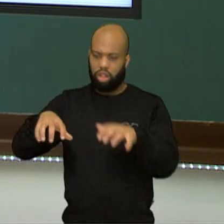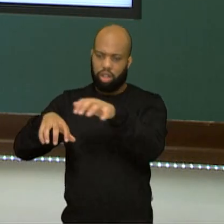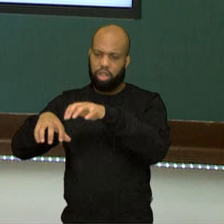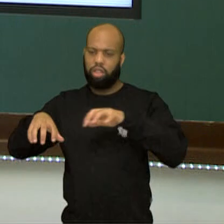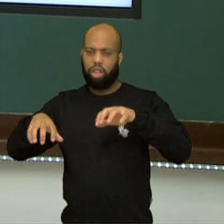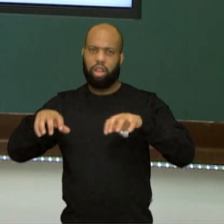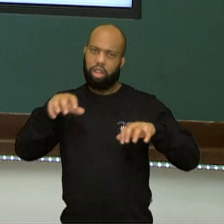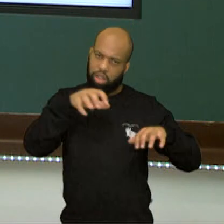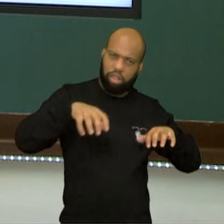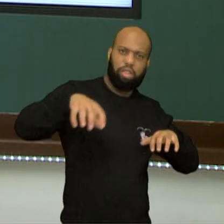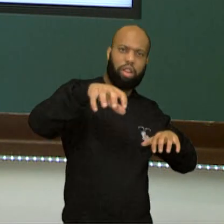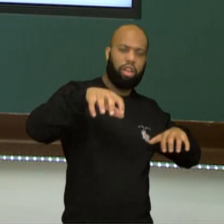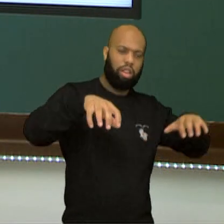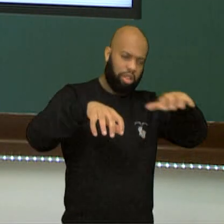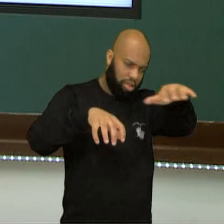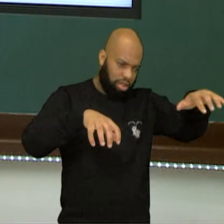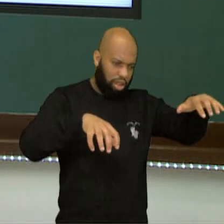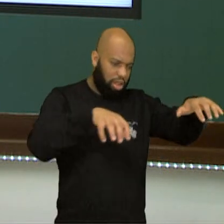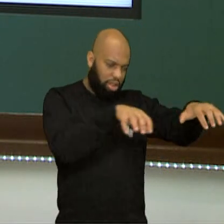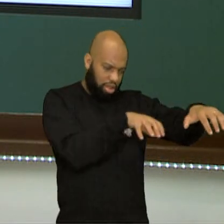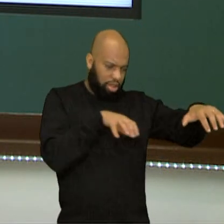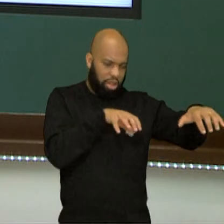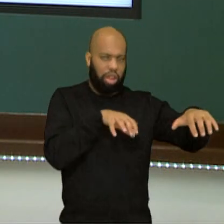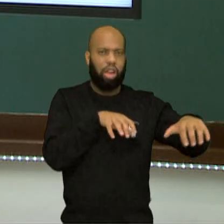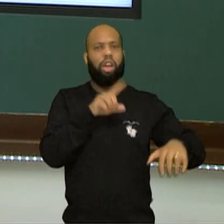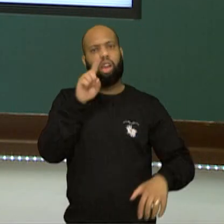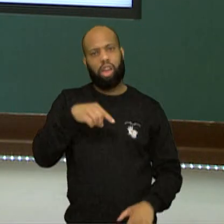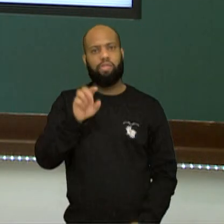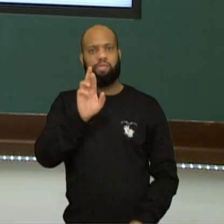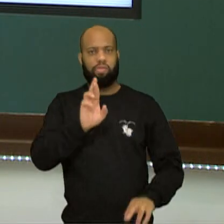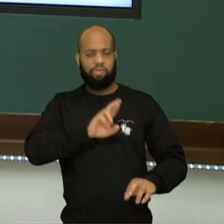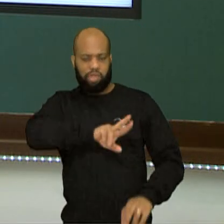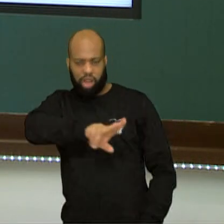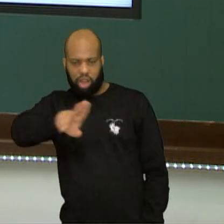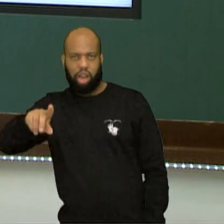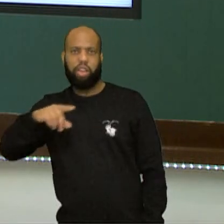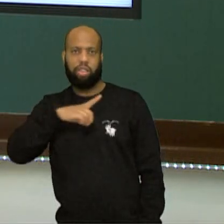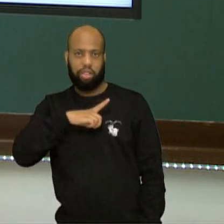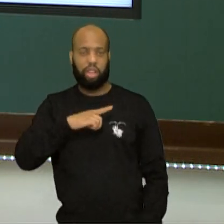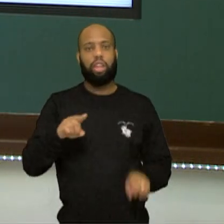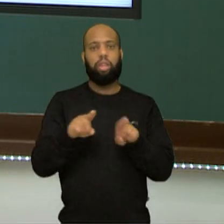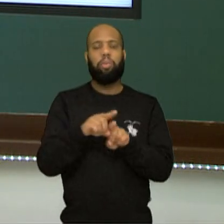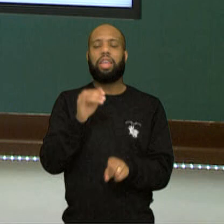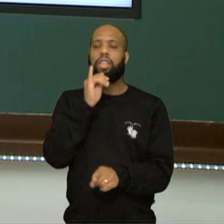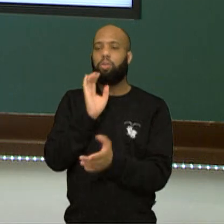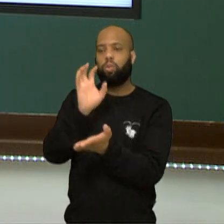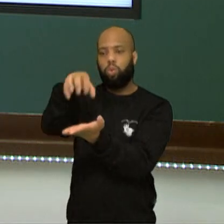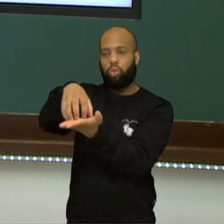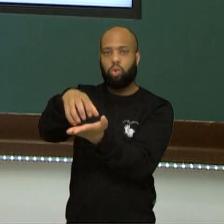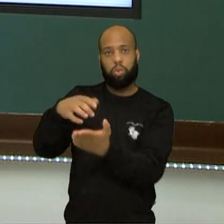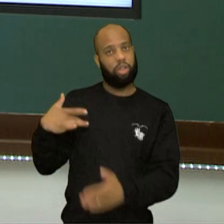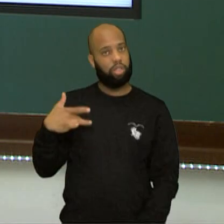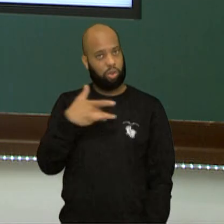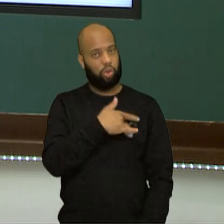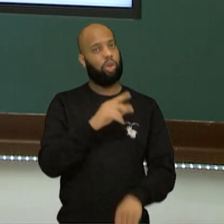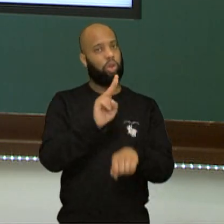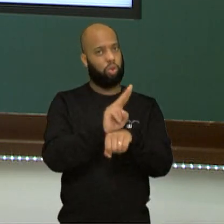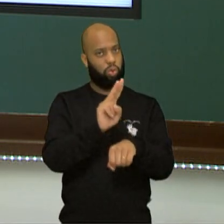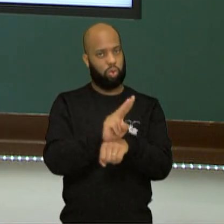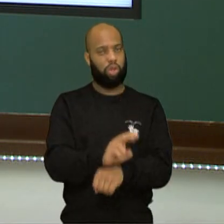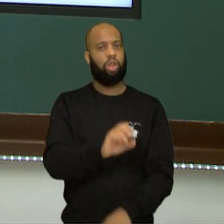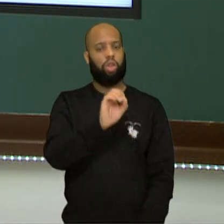várias pequenas organizações, inclusive a Organização Mundial de Saúde, OMS, que tanto é